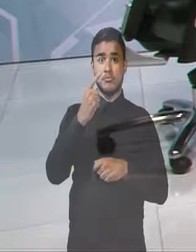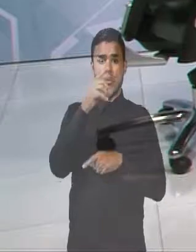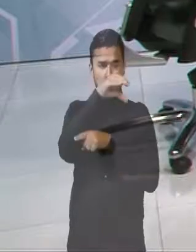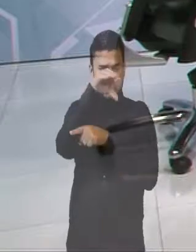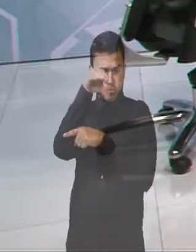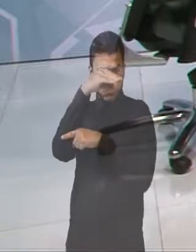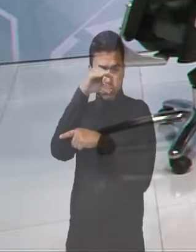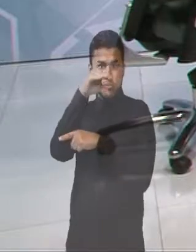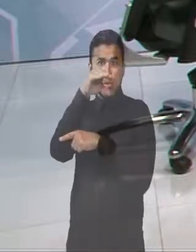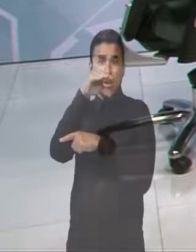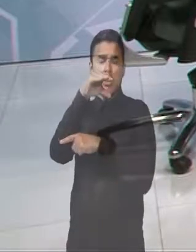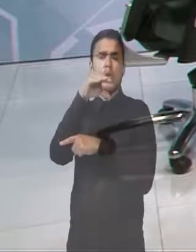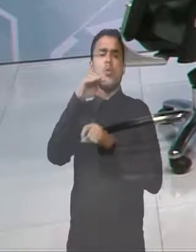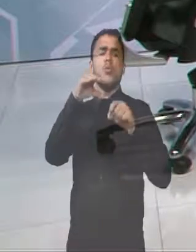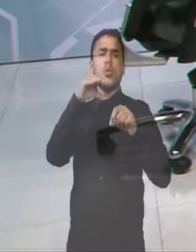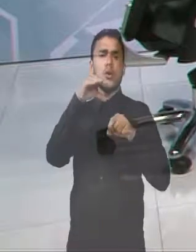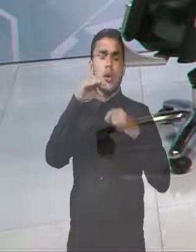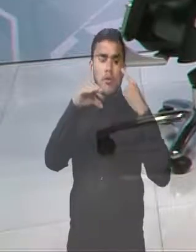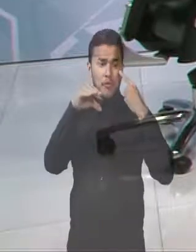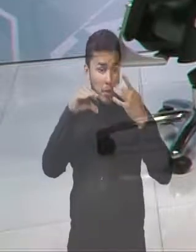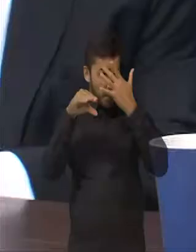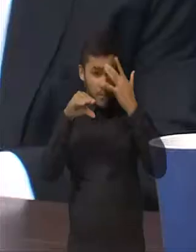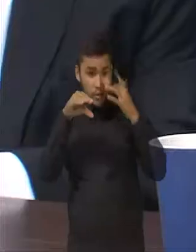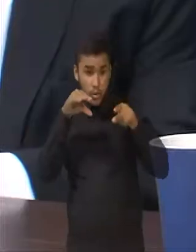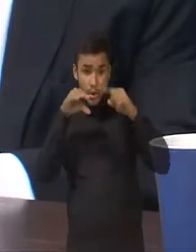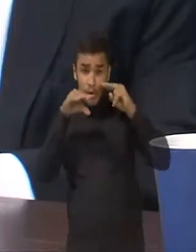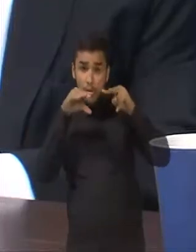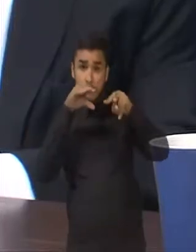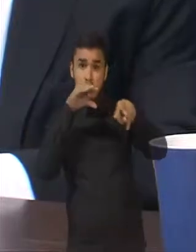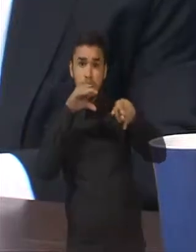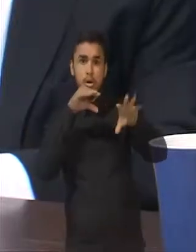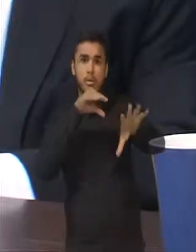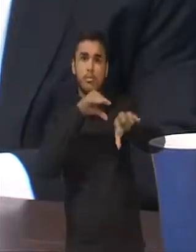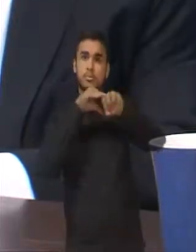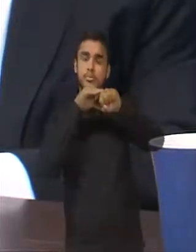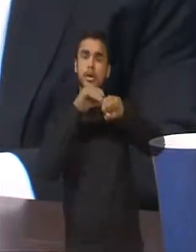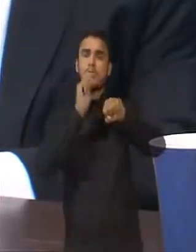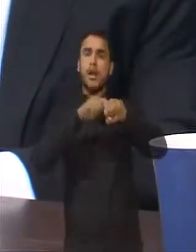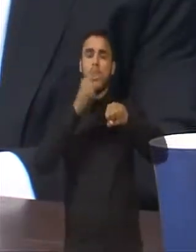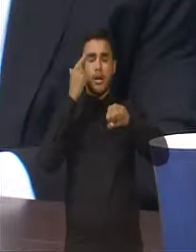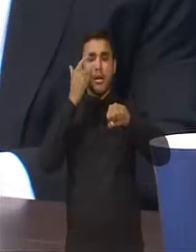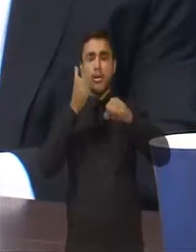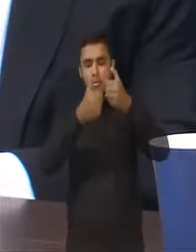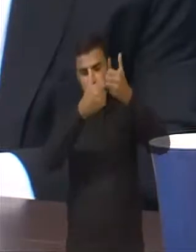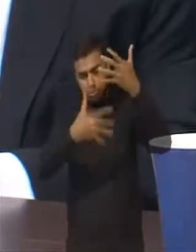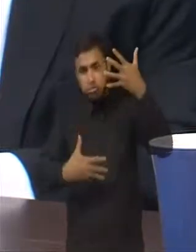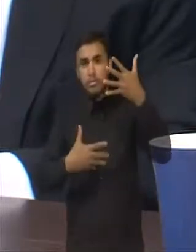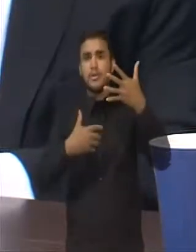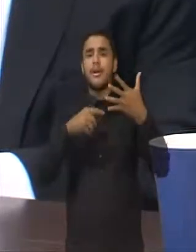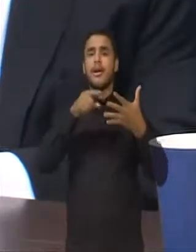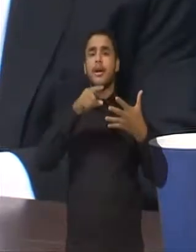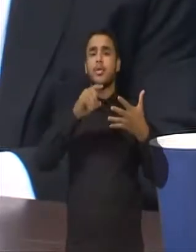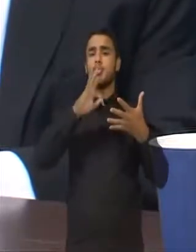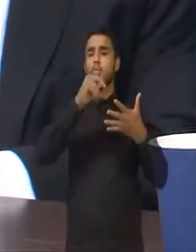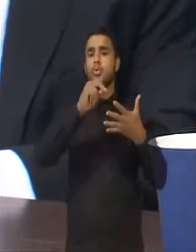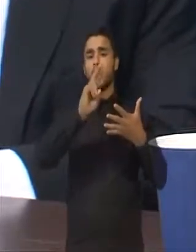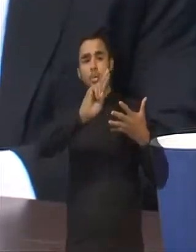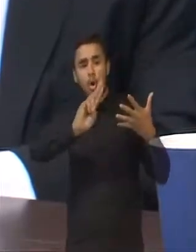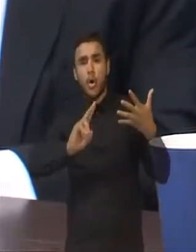facial. Quando você sair na rua, algum controle, o grande irmão do George